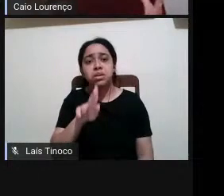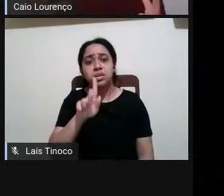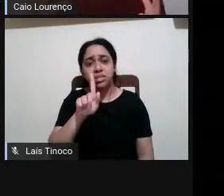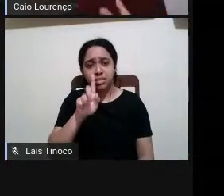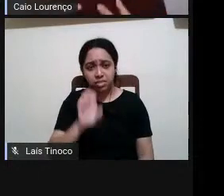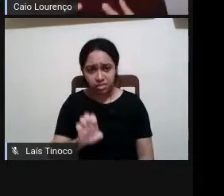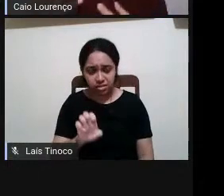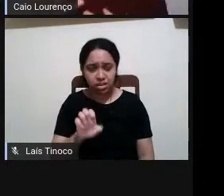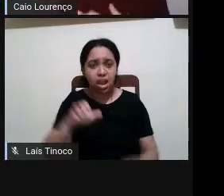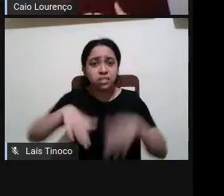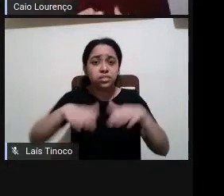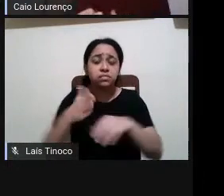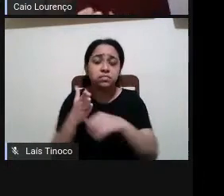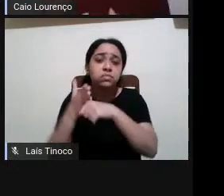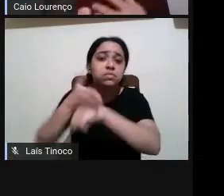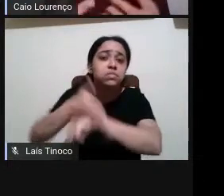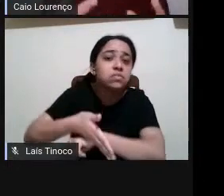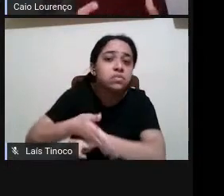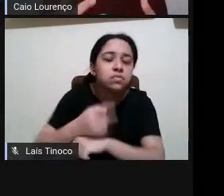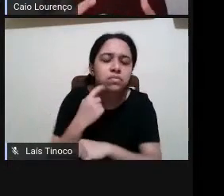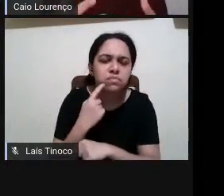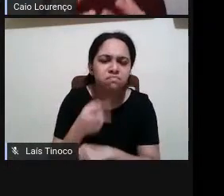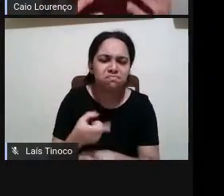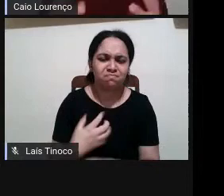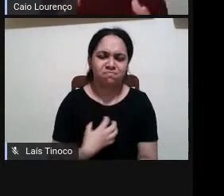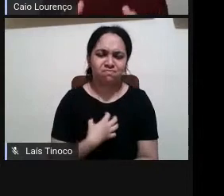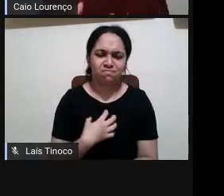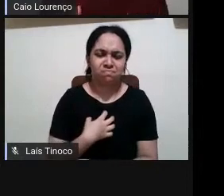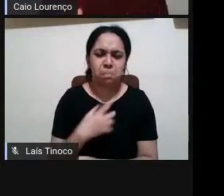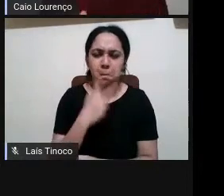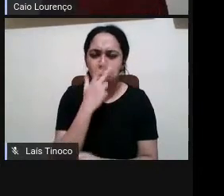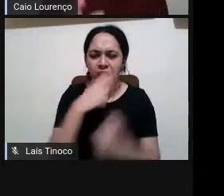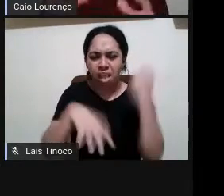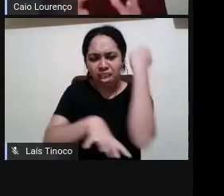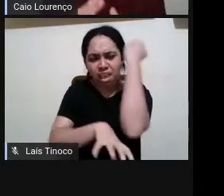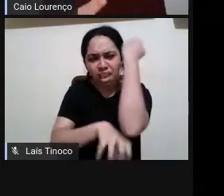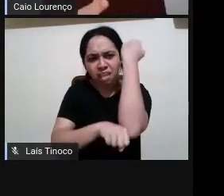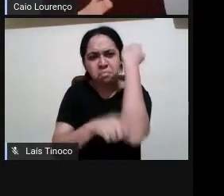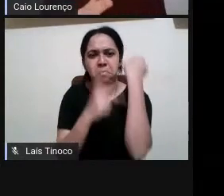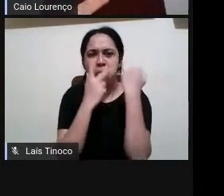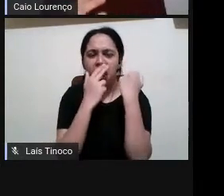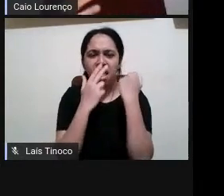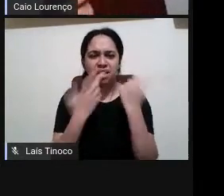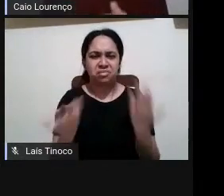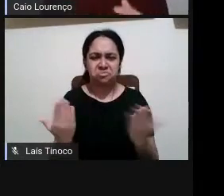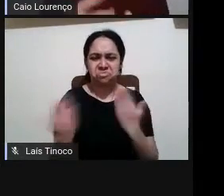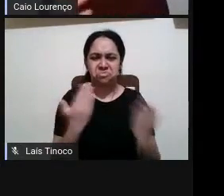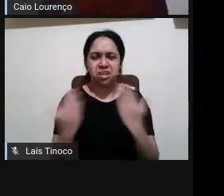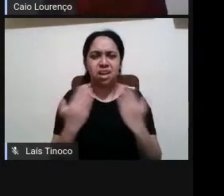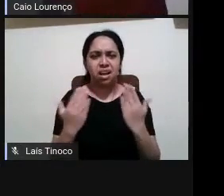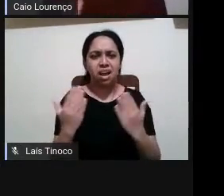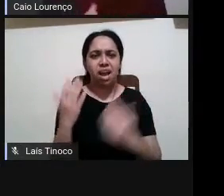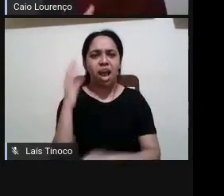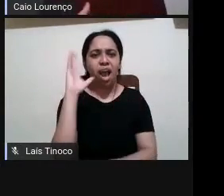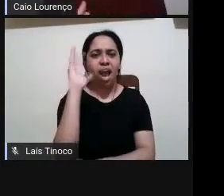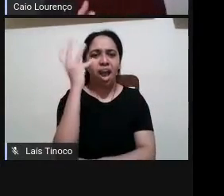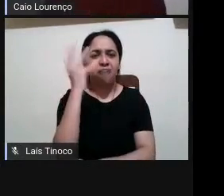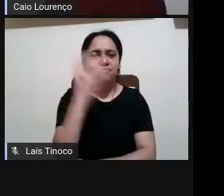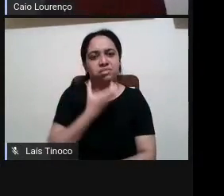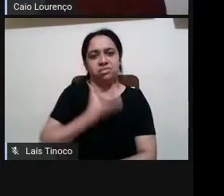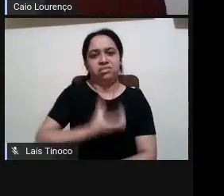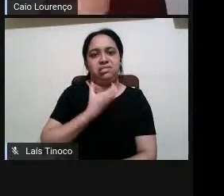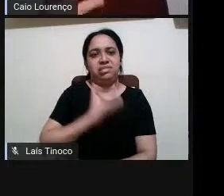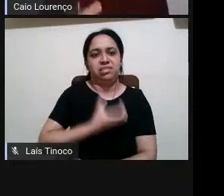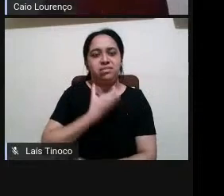vezes a impressão até que o próprio mangue parece uma árvore de Natal em algumas áreas mais antropizadas, onde